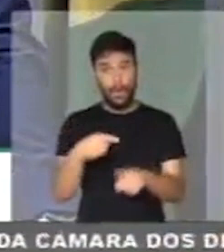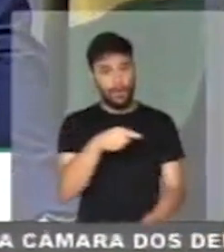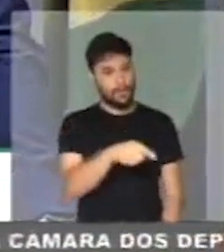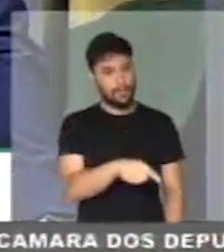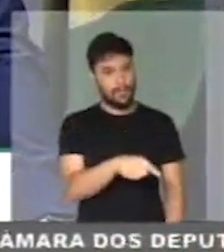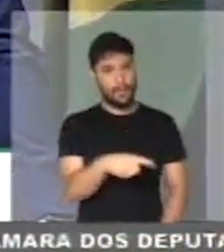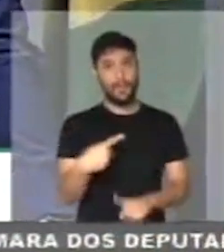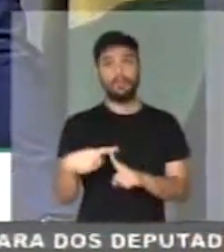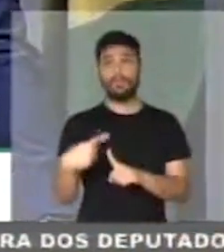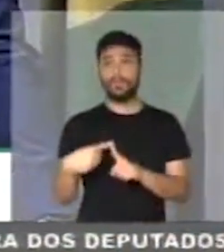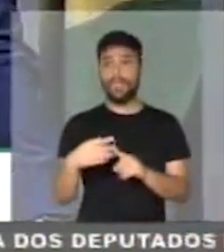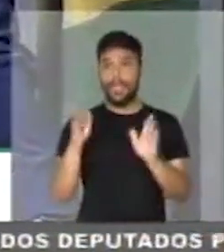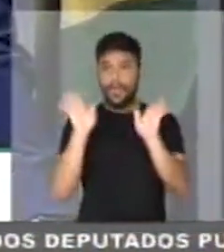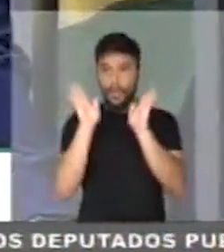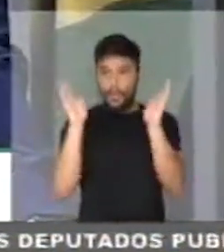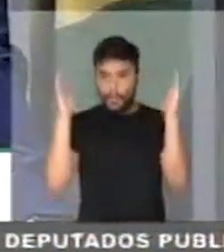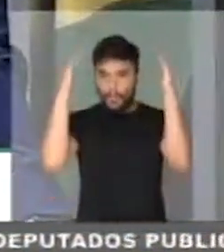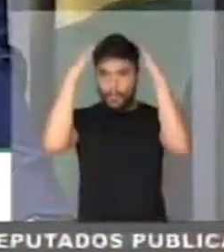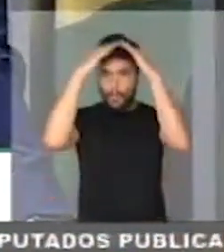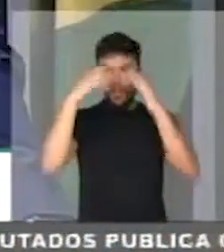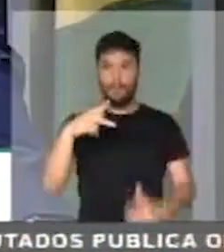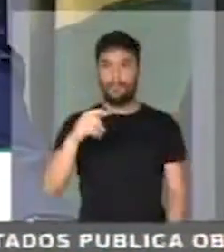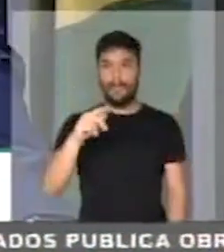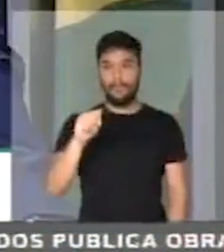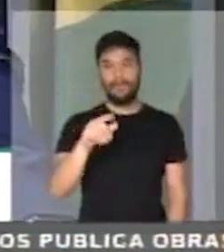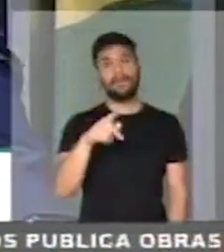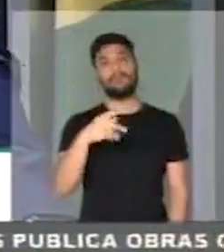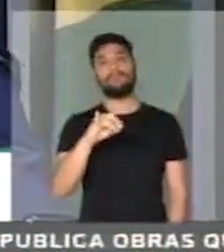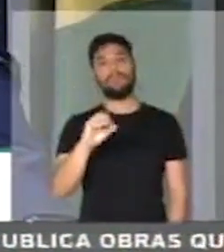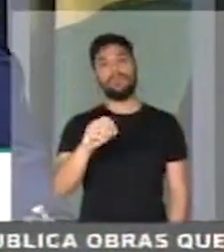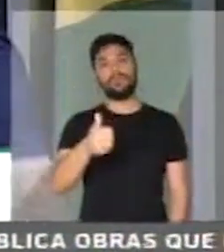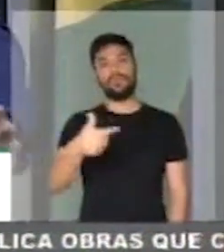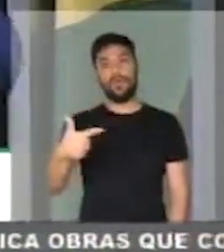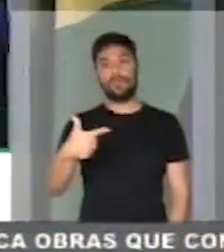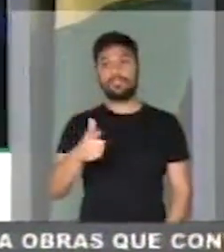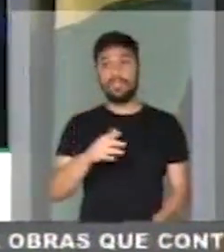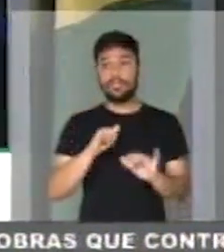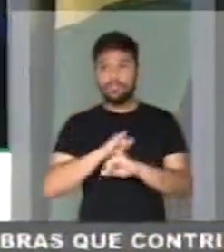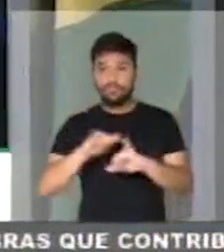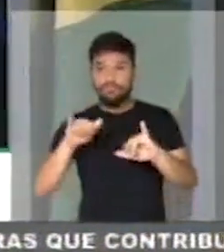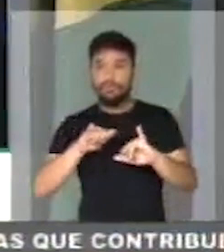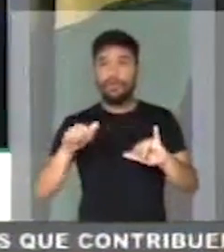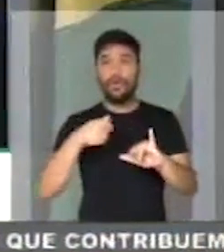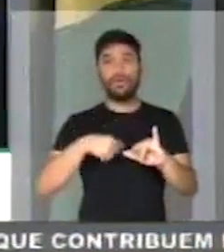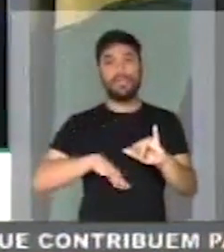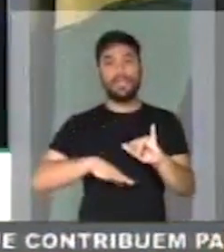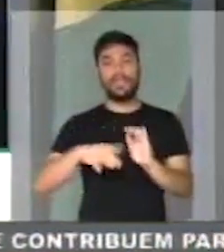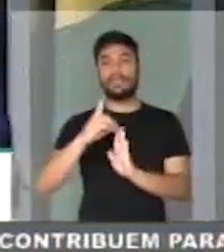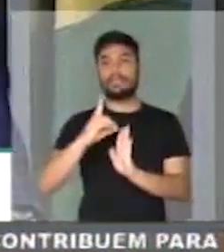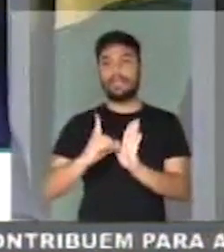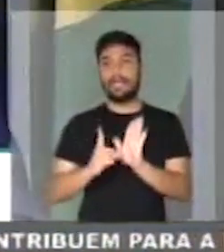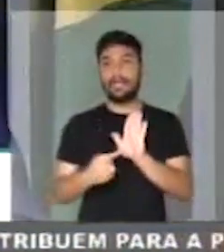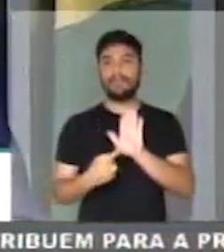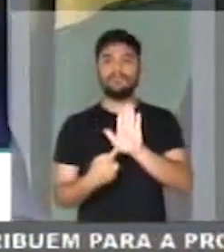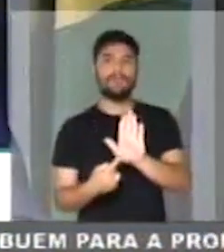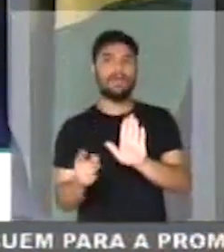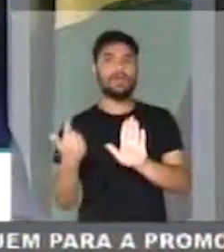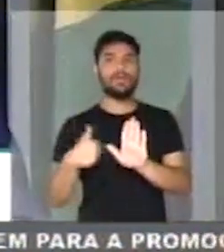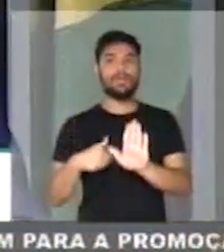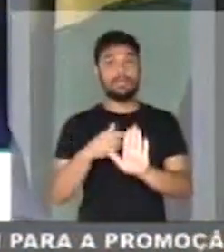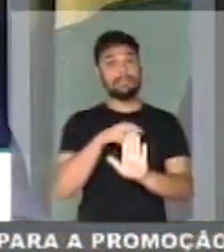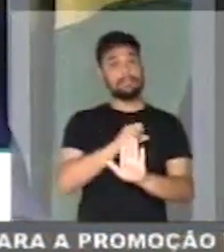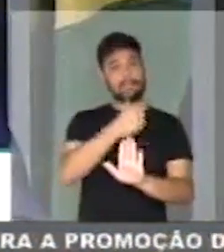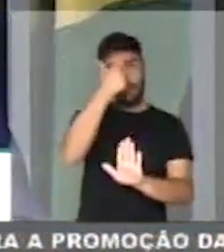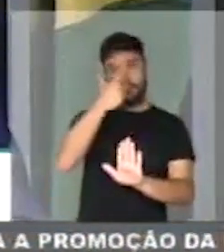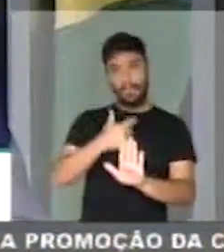com o decreto papal de Pio XII, que decreta a excomunhão automática de todo